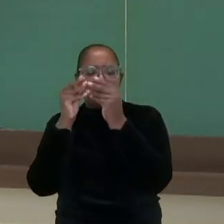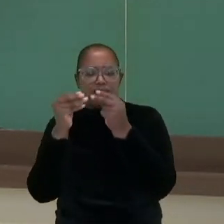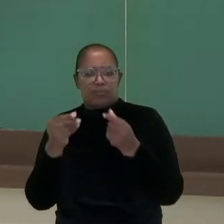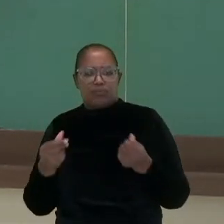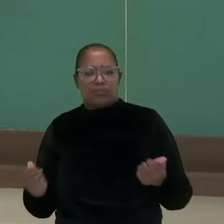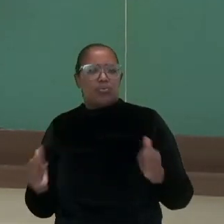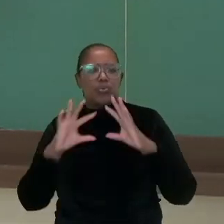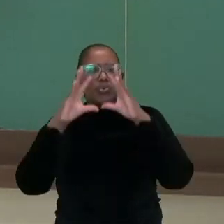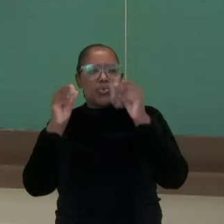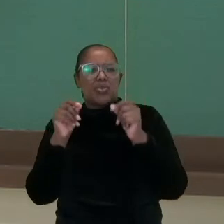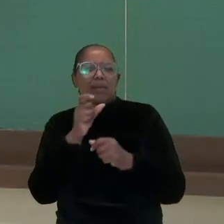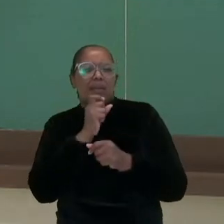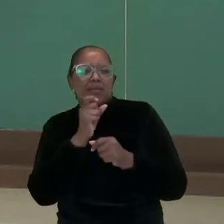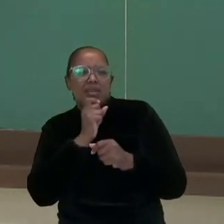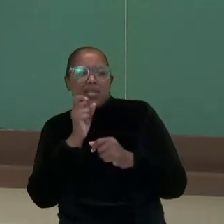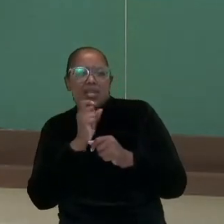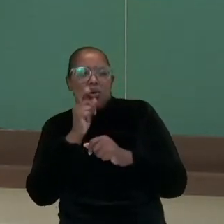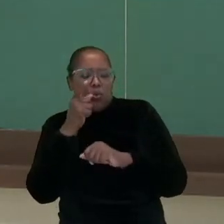contato com a água.